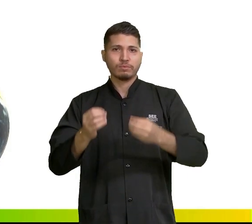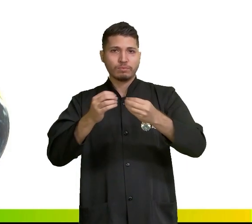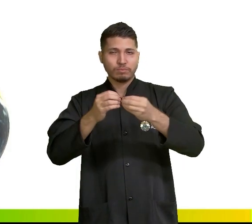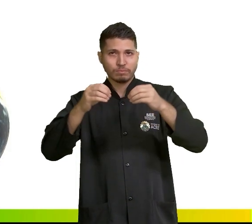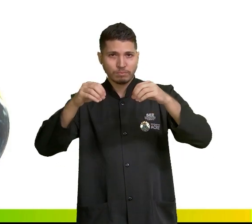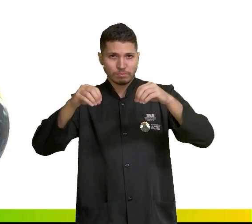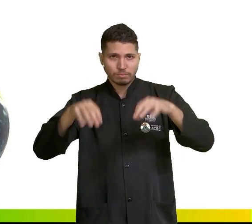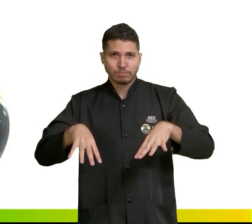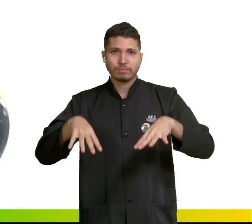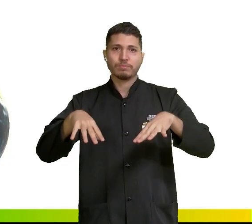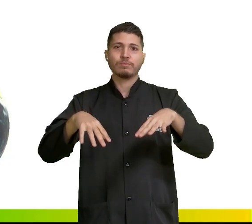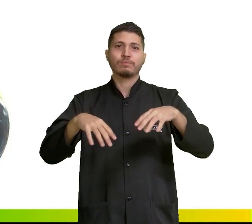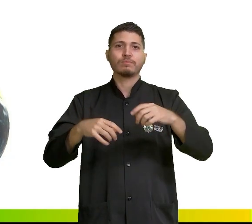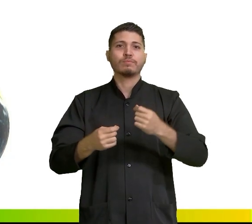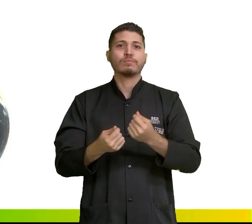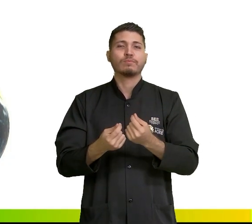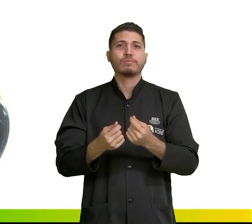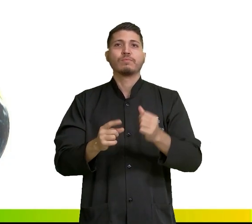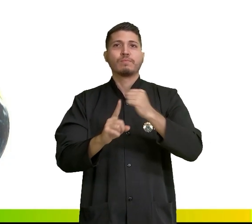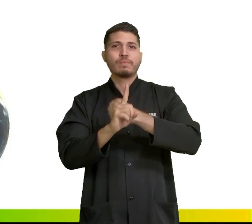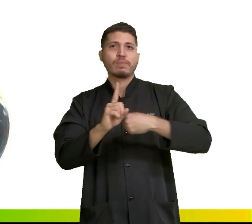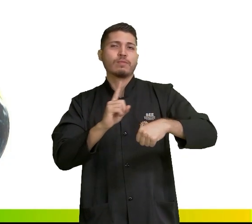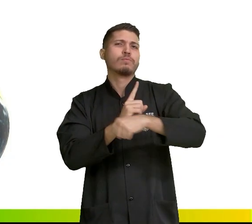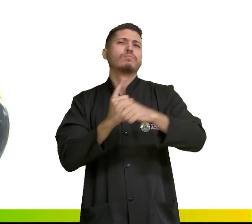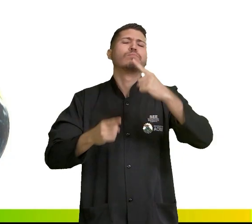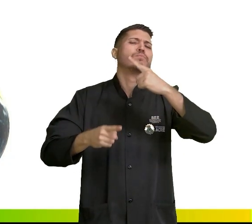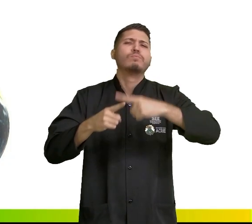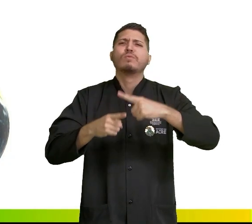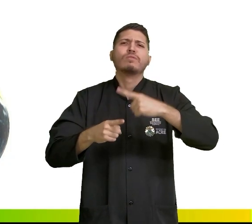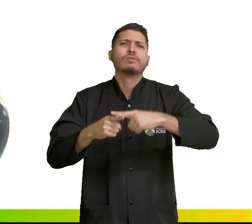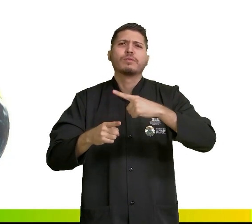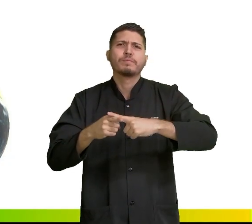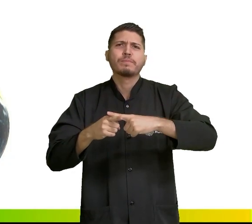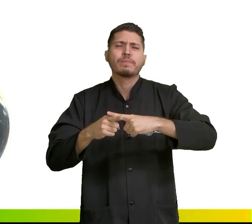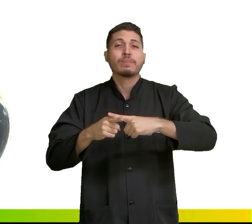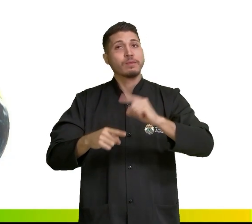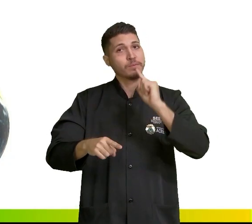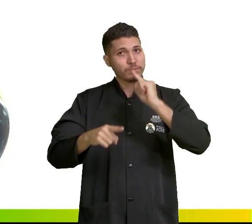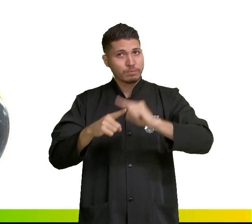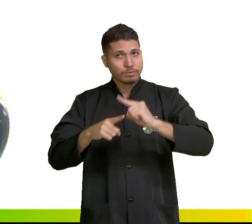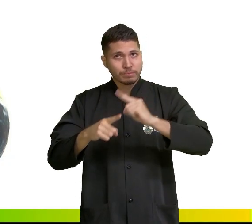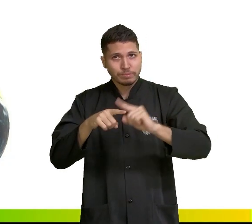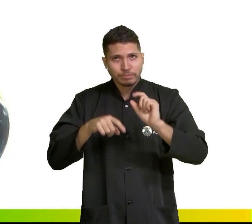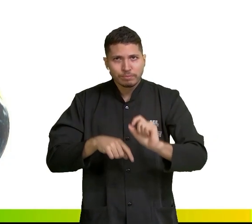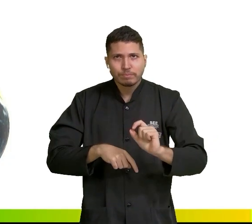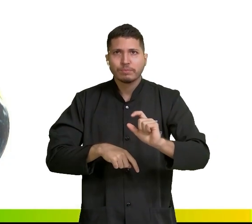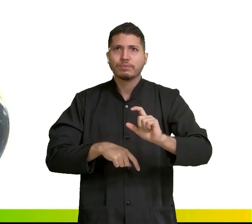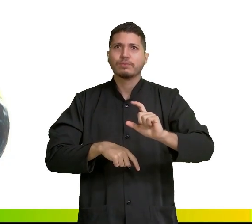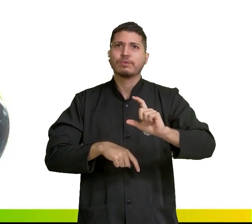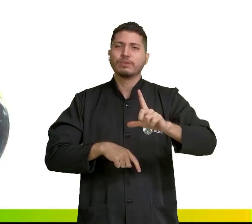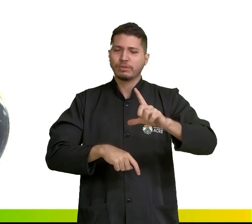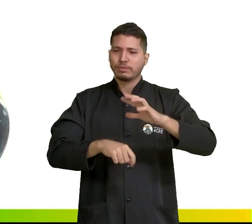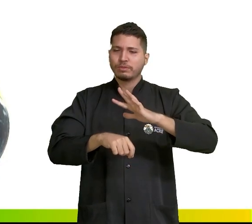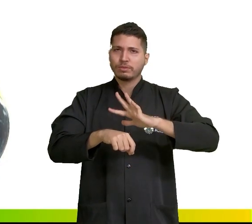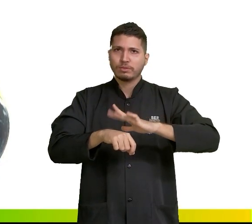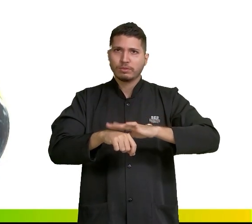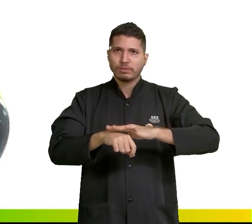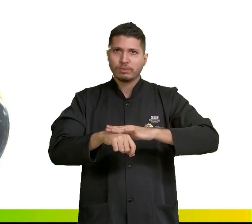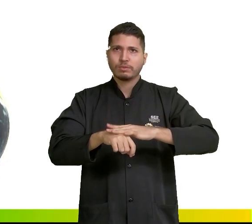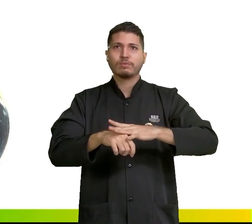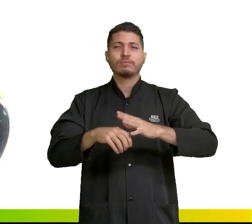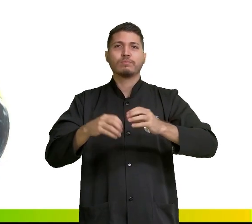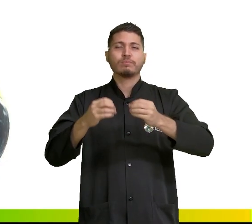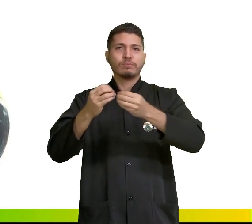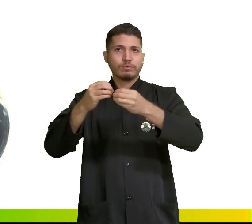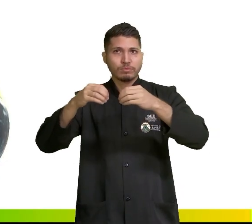prejuízos econômicos e também sociais. Por quê? Porque o aumento dessas doenças não deixa de ser um prejuízo econômico